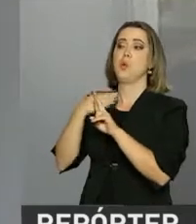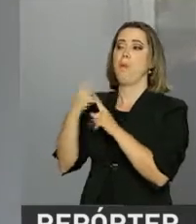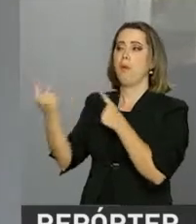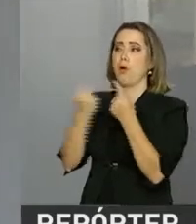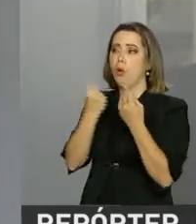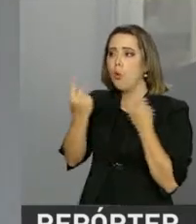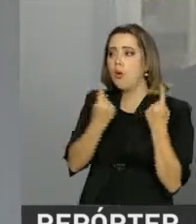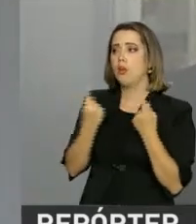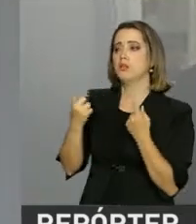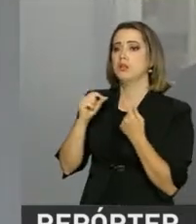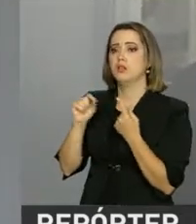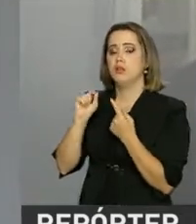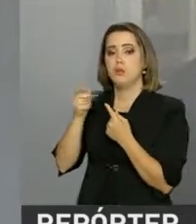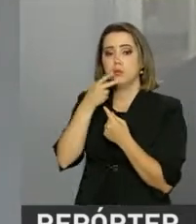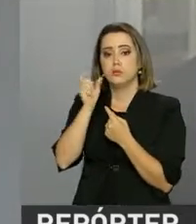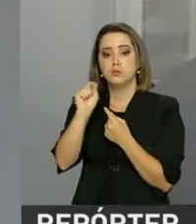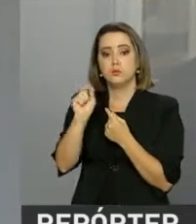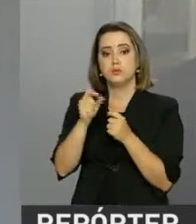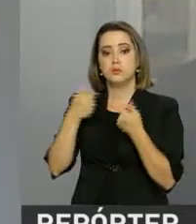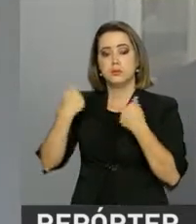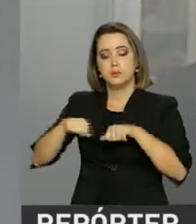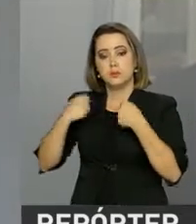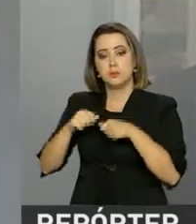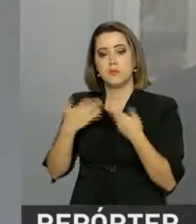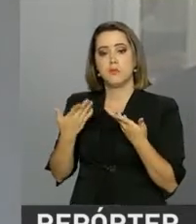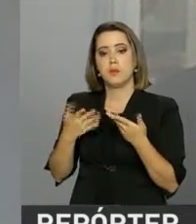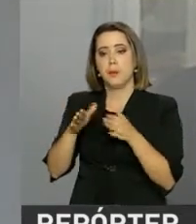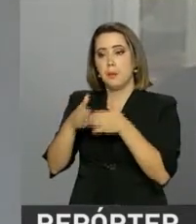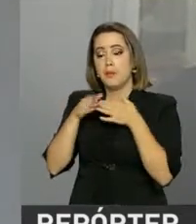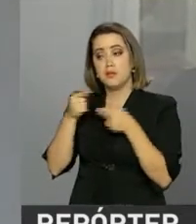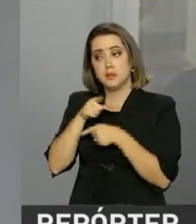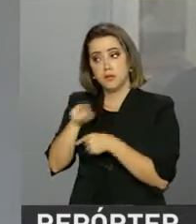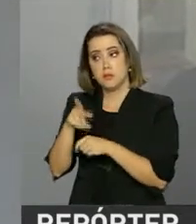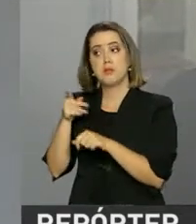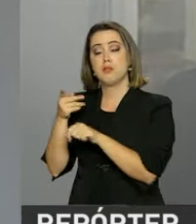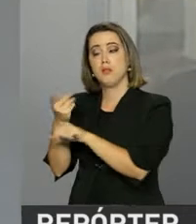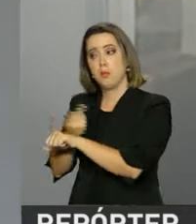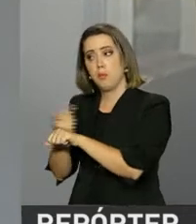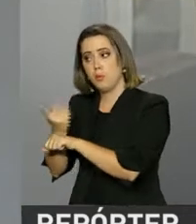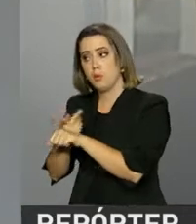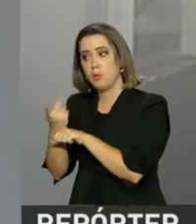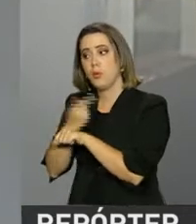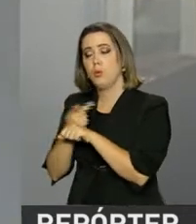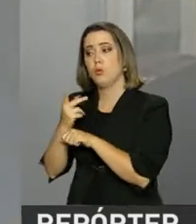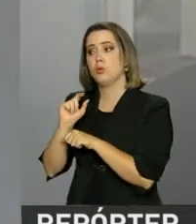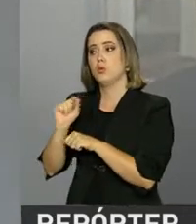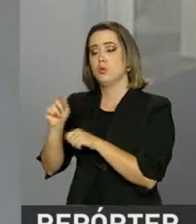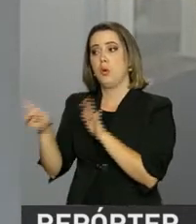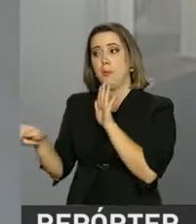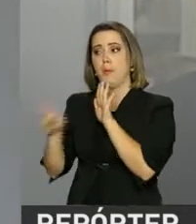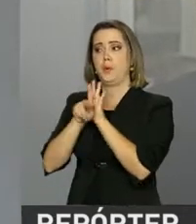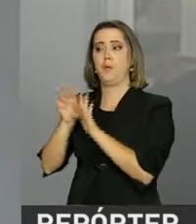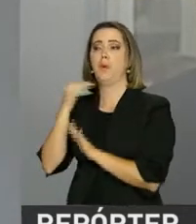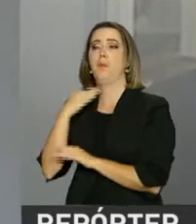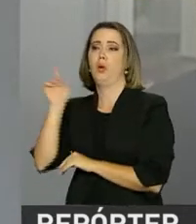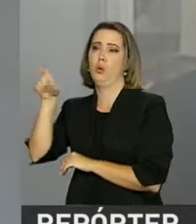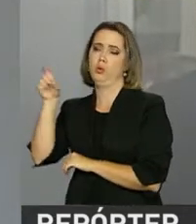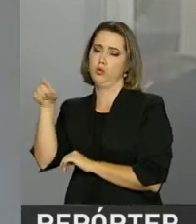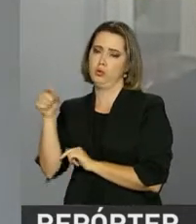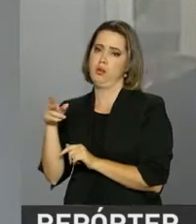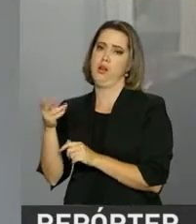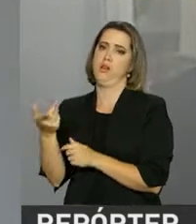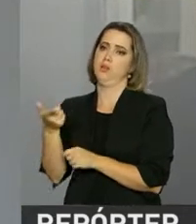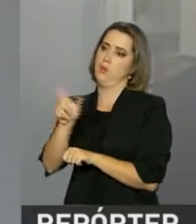se posicionarem mas isso é bem provável eu peço para que a senhora também busque como alternativa sua instituição financeira para